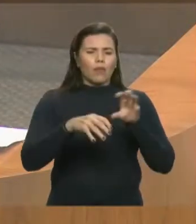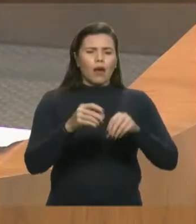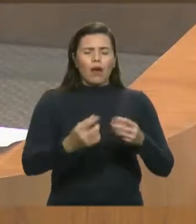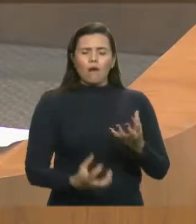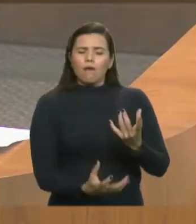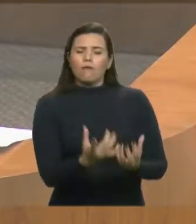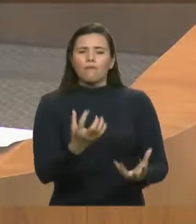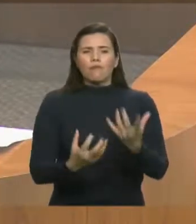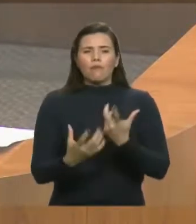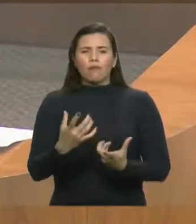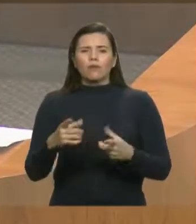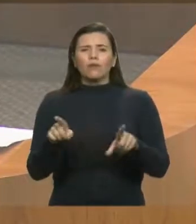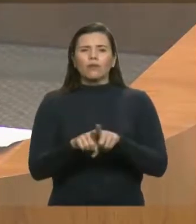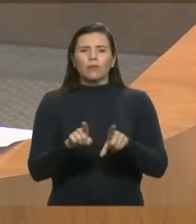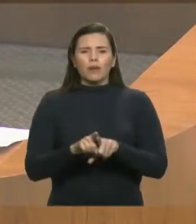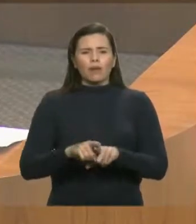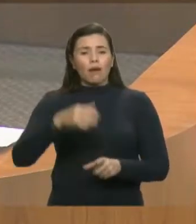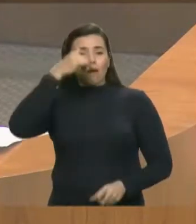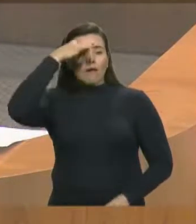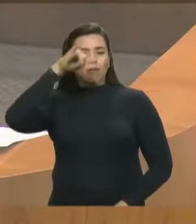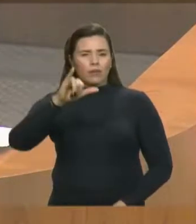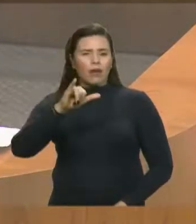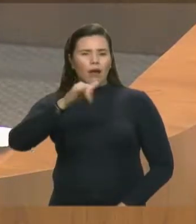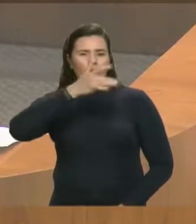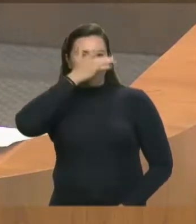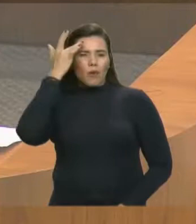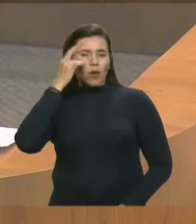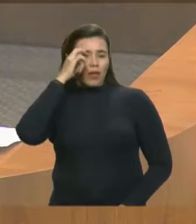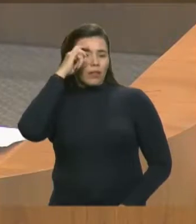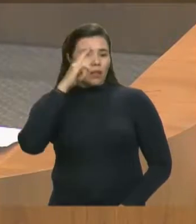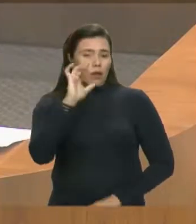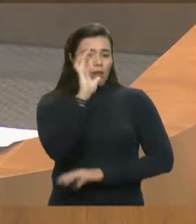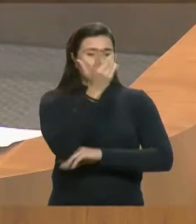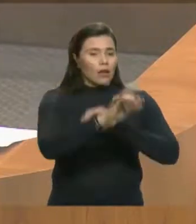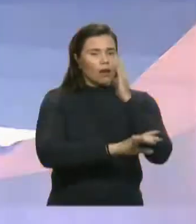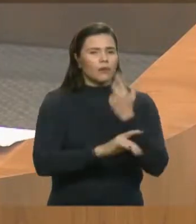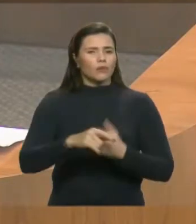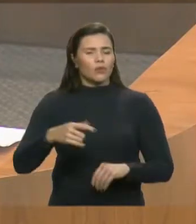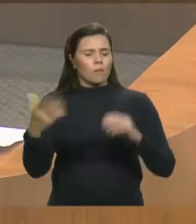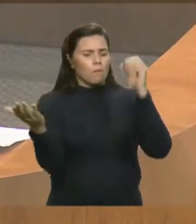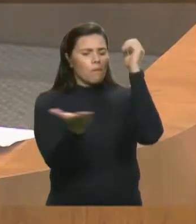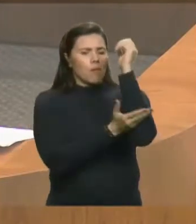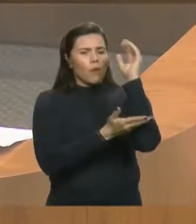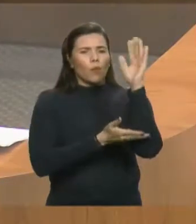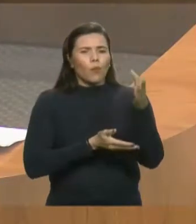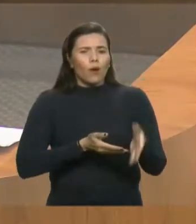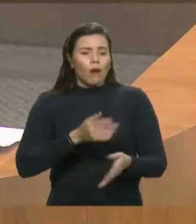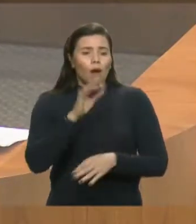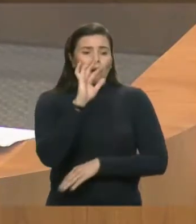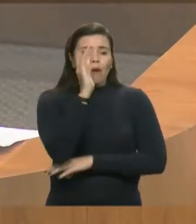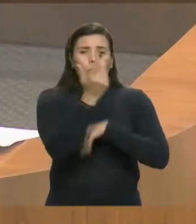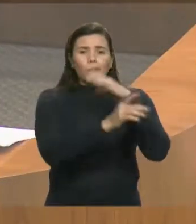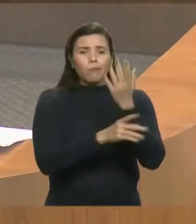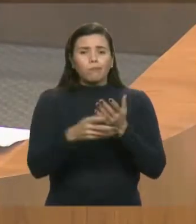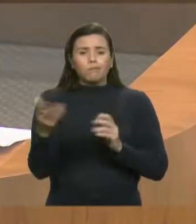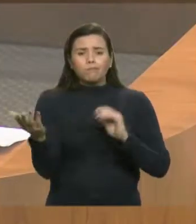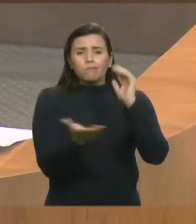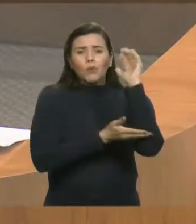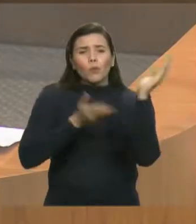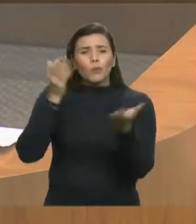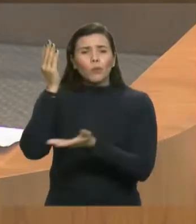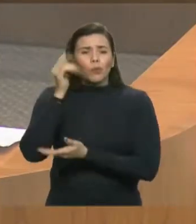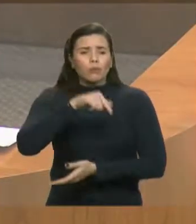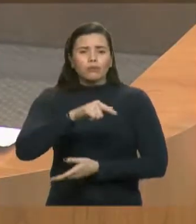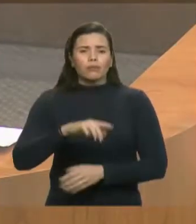dos madeireiros aqui no Maranhão, que envolve principalmente as terras indígenas. É